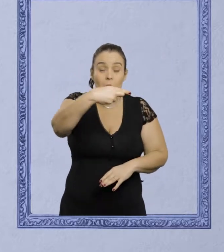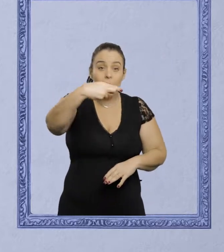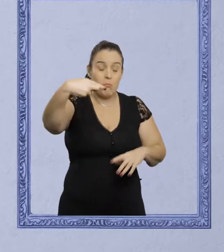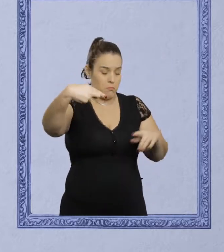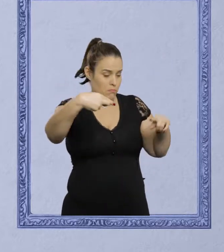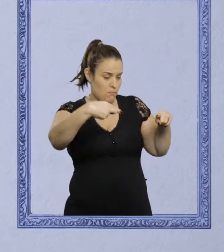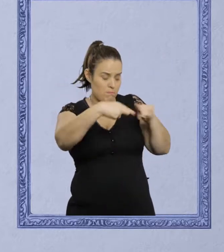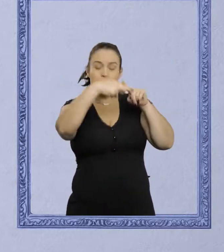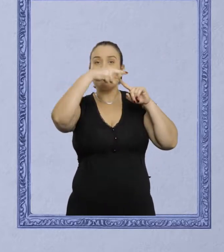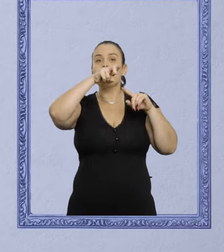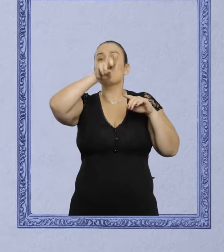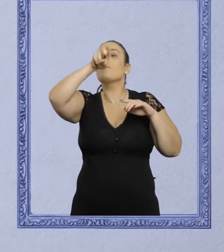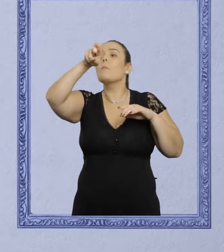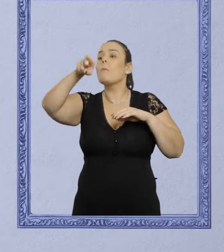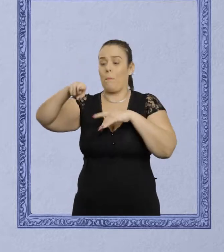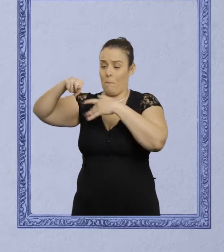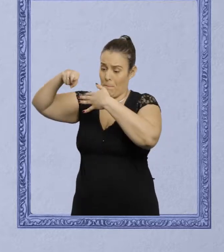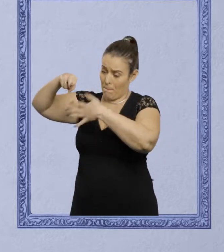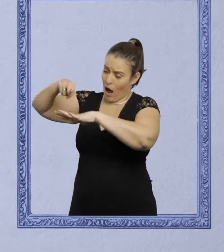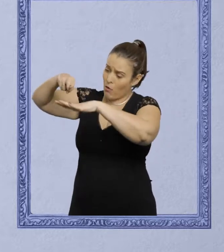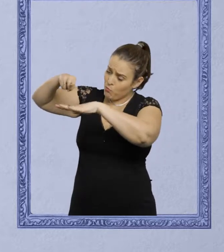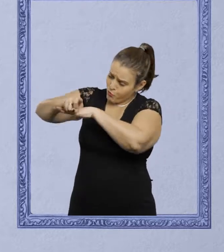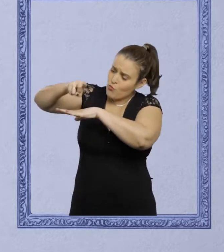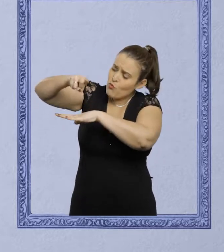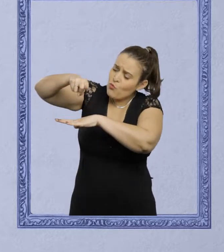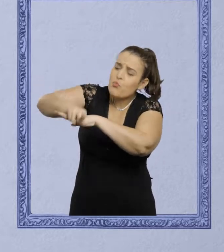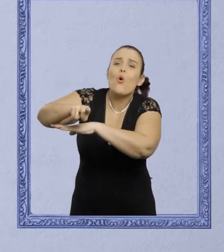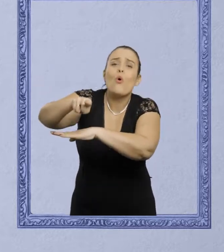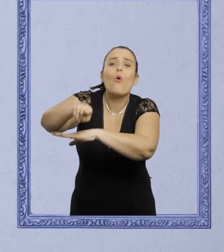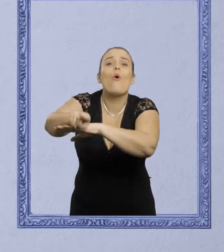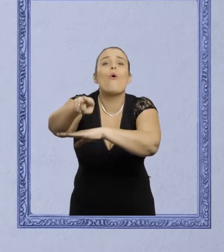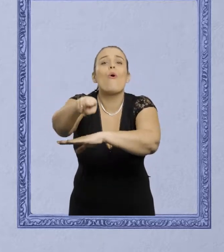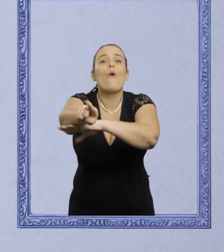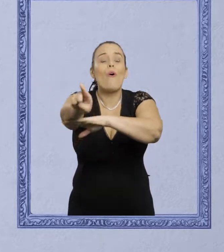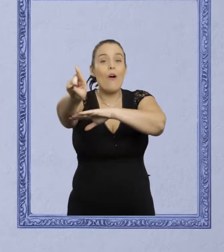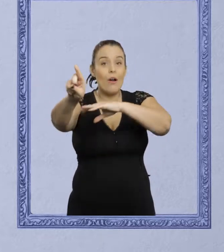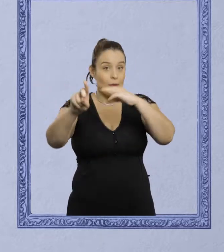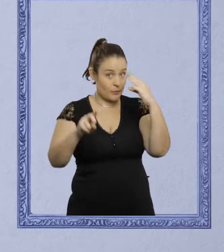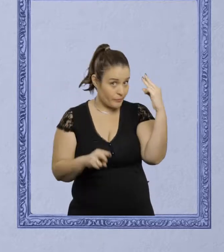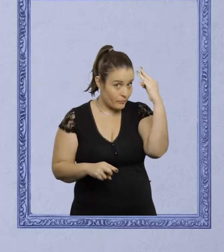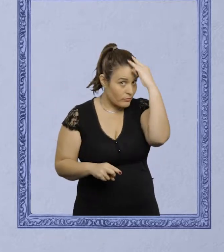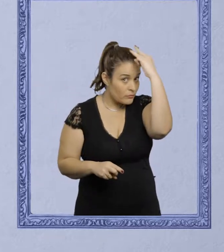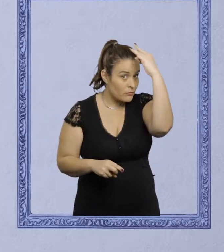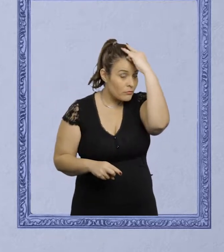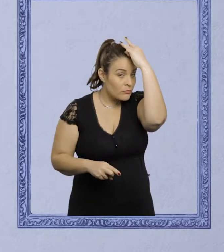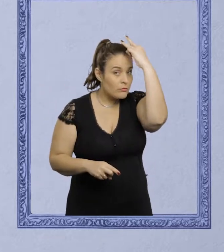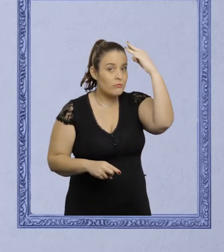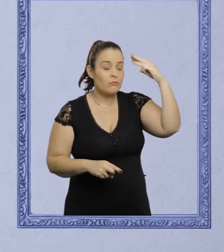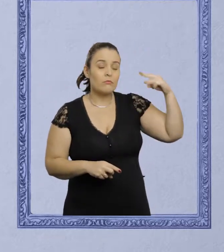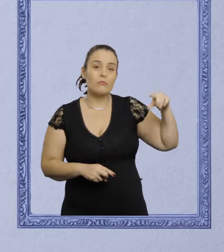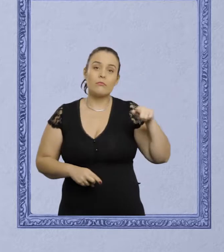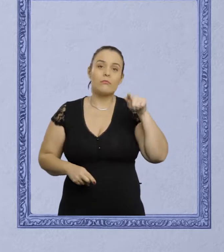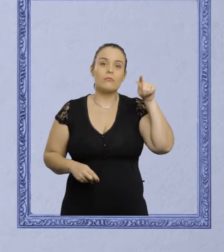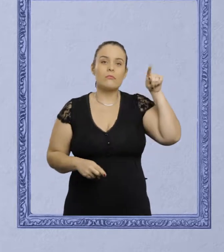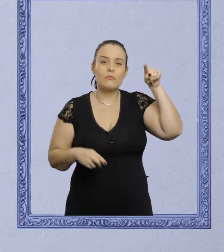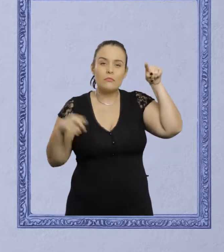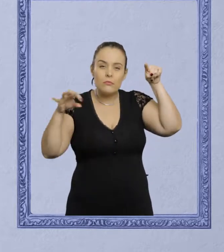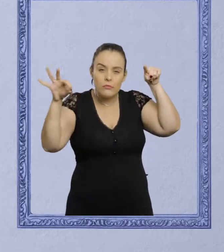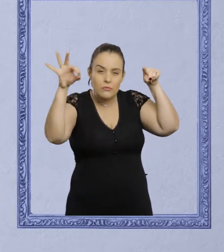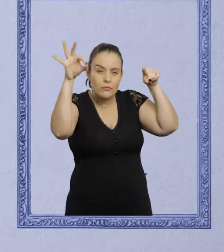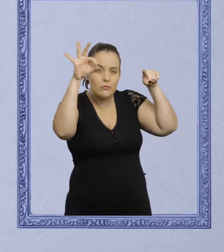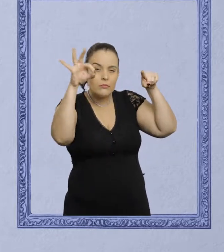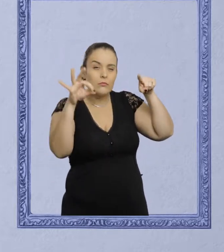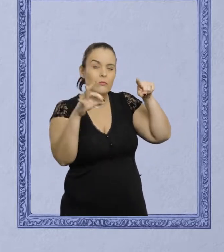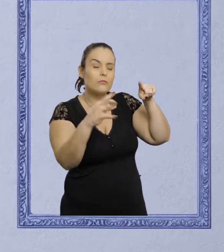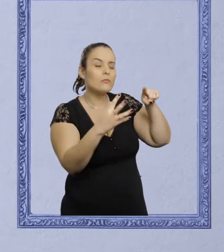mar. Wendy foi atirada para cima. Wendy ficou sozinha e Sininho começou a atraí-la